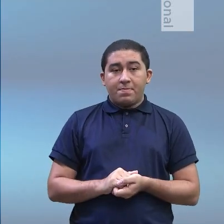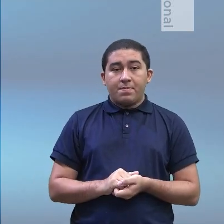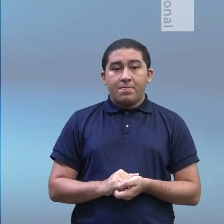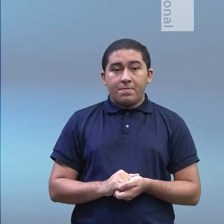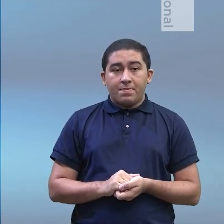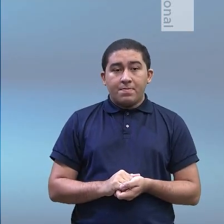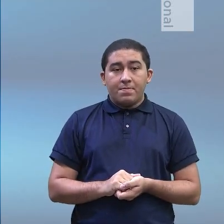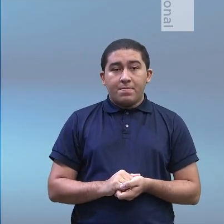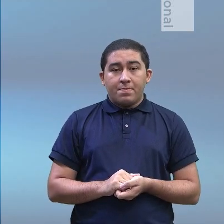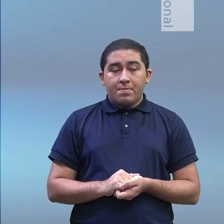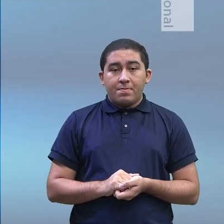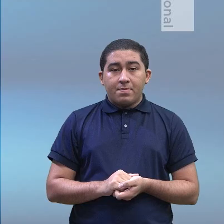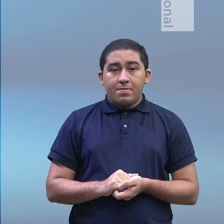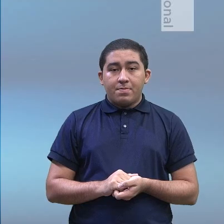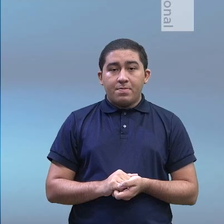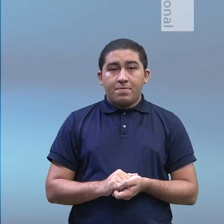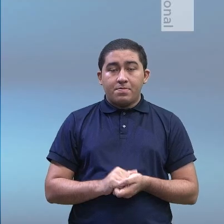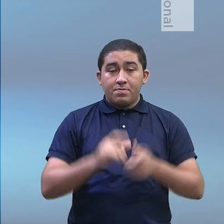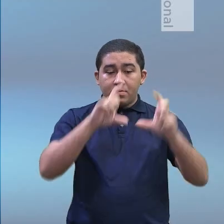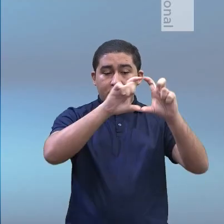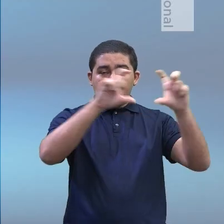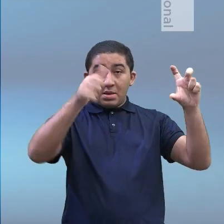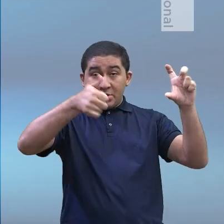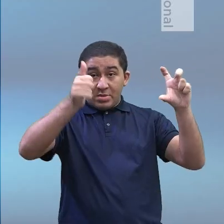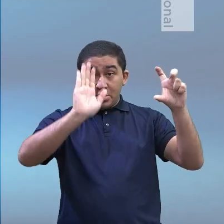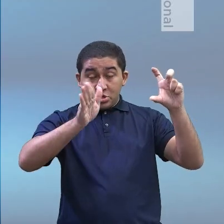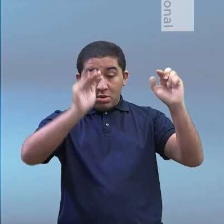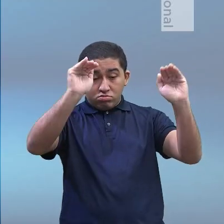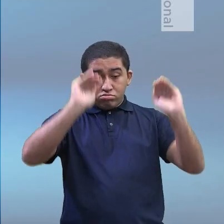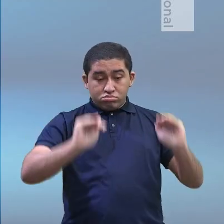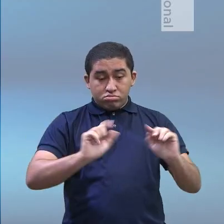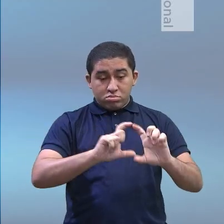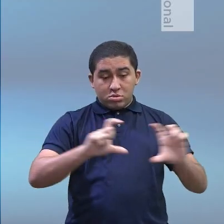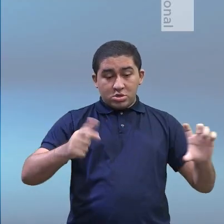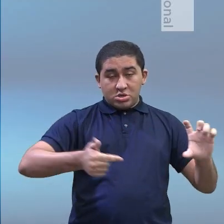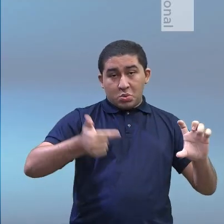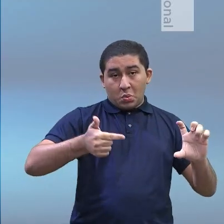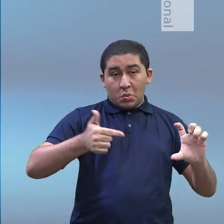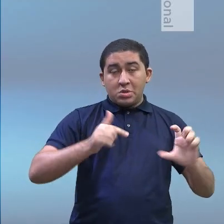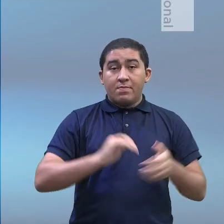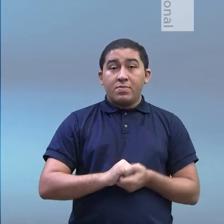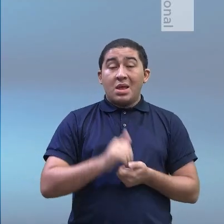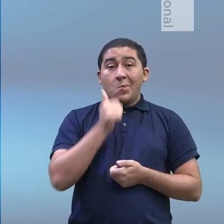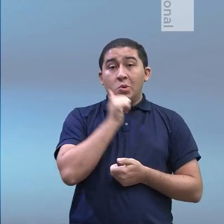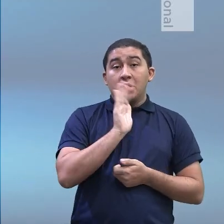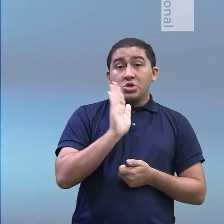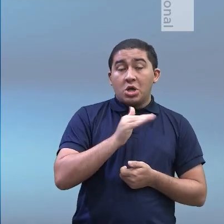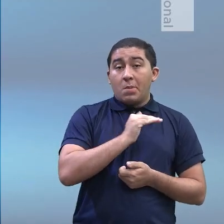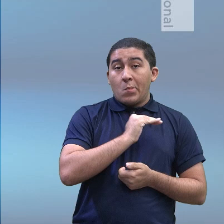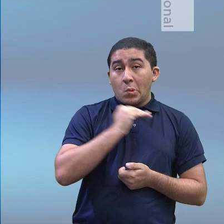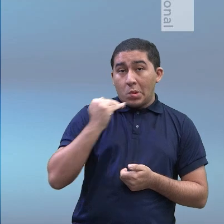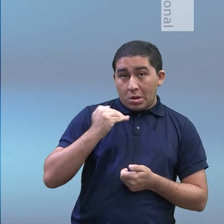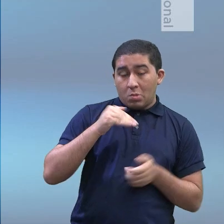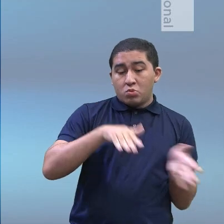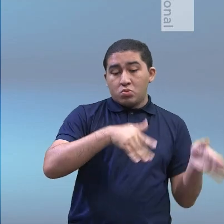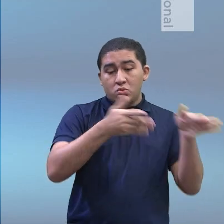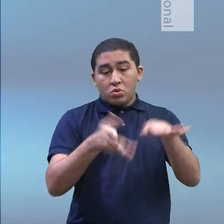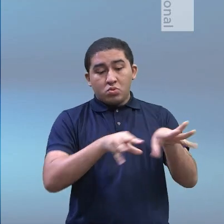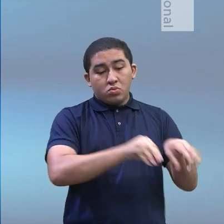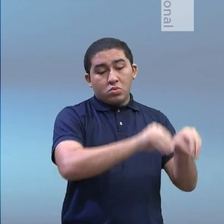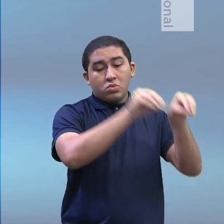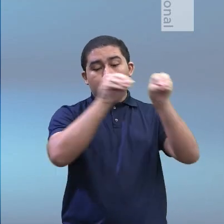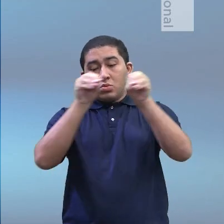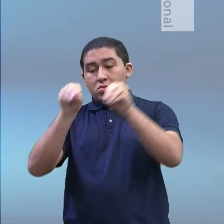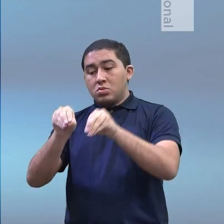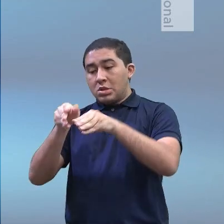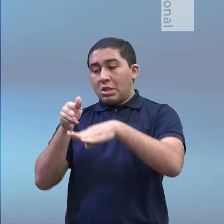ter a parte do necrotério, já quando ela já está morta e ela é levada, né, para esse lugar. E a